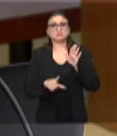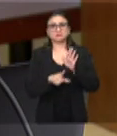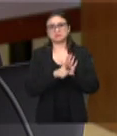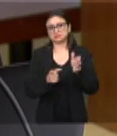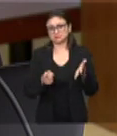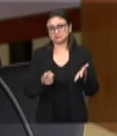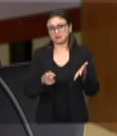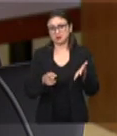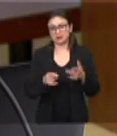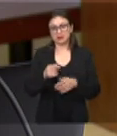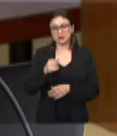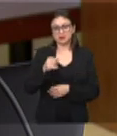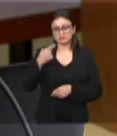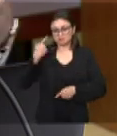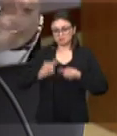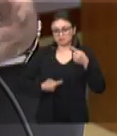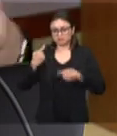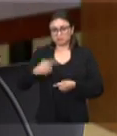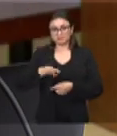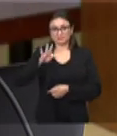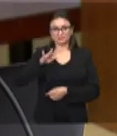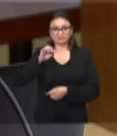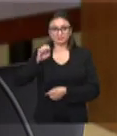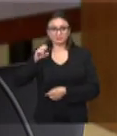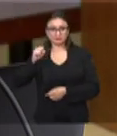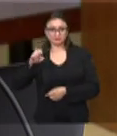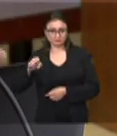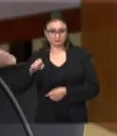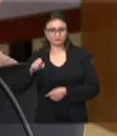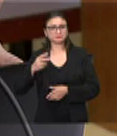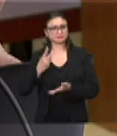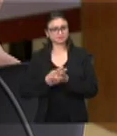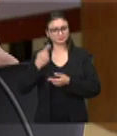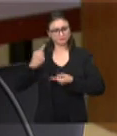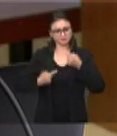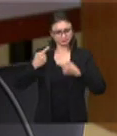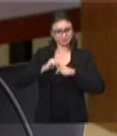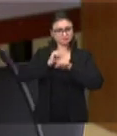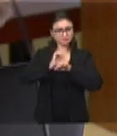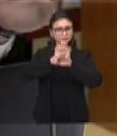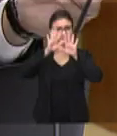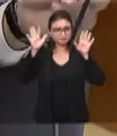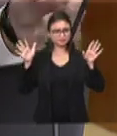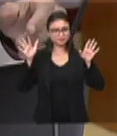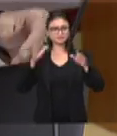uma tese do que foi discutido. Mas, até pelos próprios debates, acho que ficou claro isso.